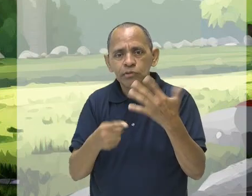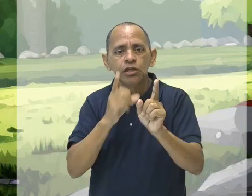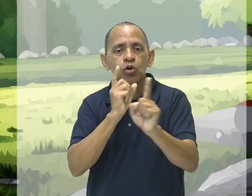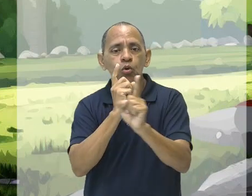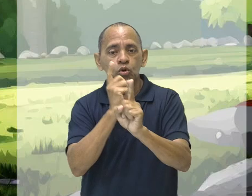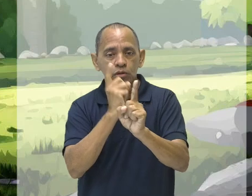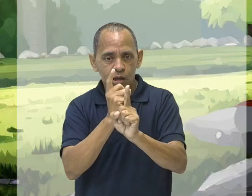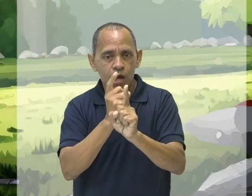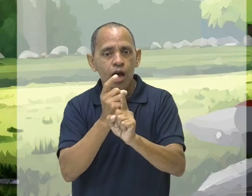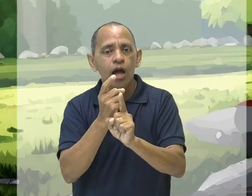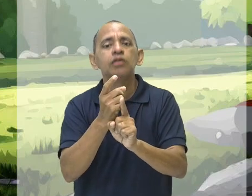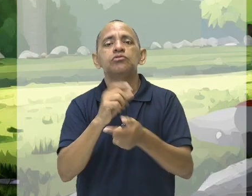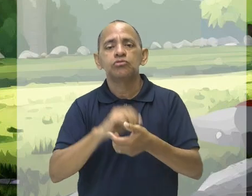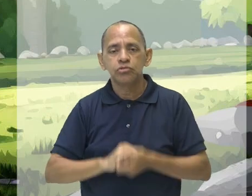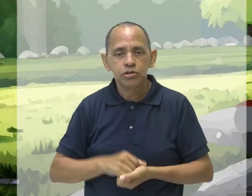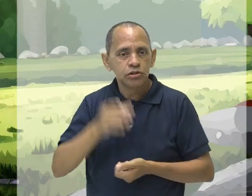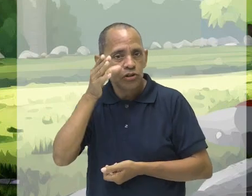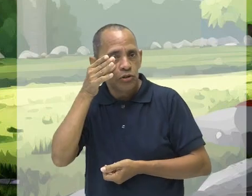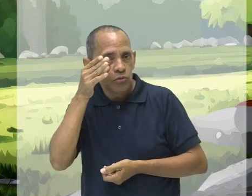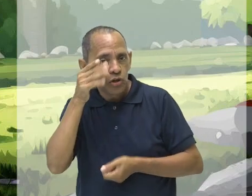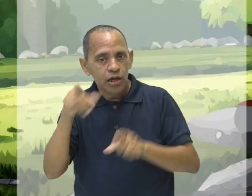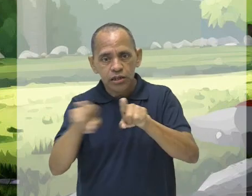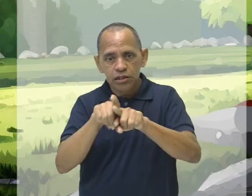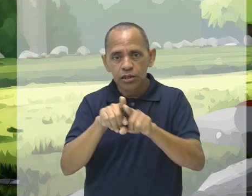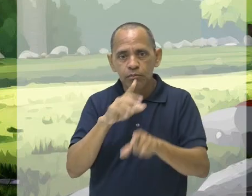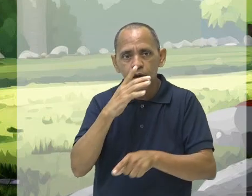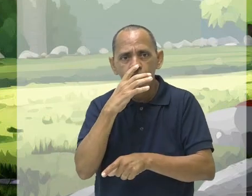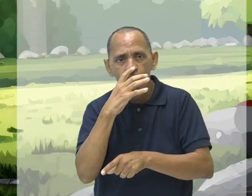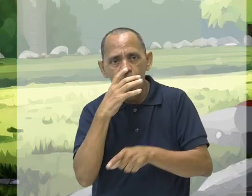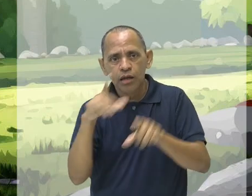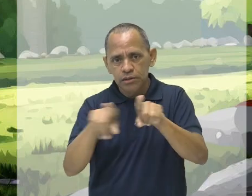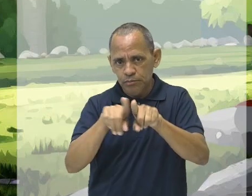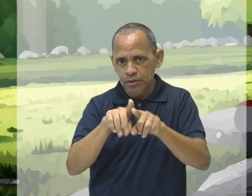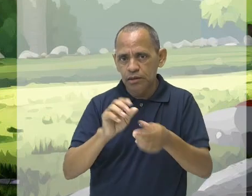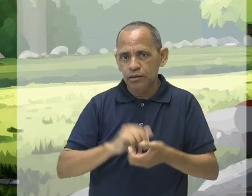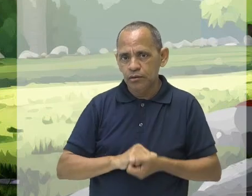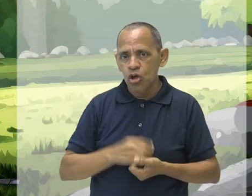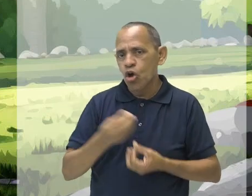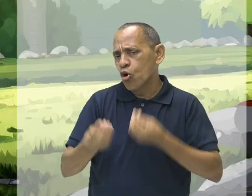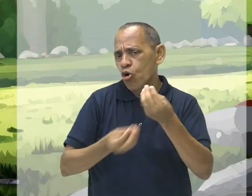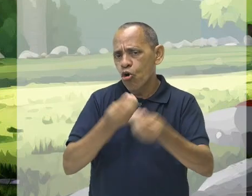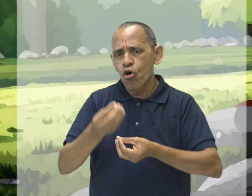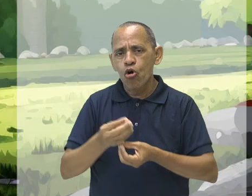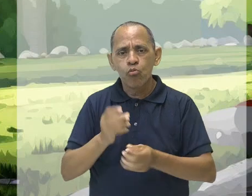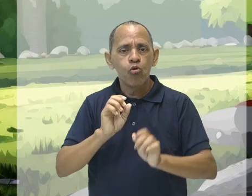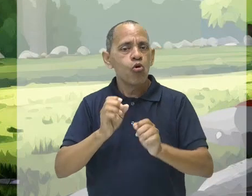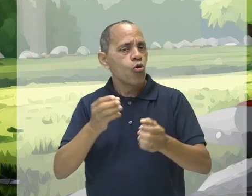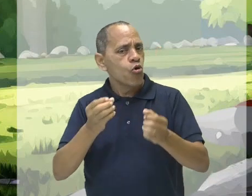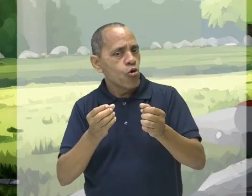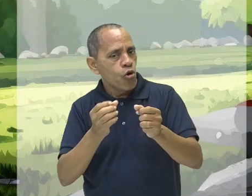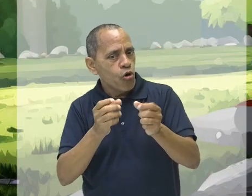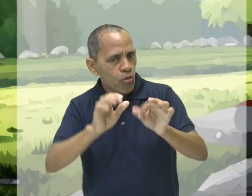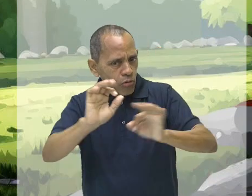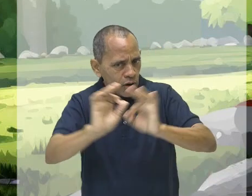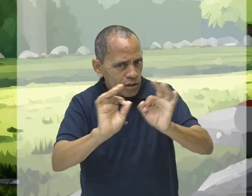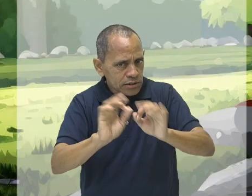encontrados e apreciados, né, alguns elementos constitutivos que vão ali construir, então, essa narrativa, tá bom?